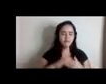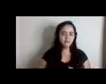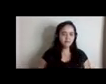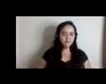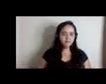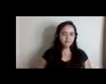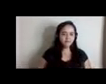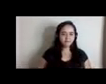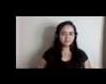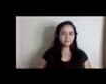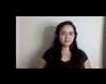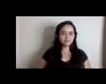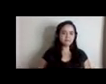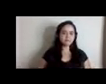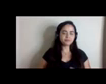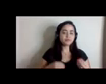E aí,